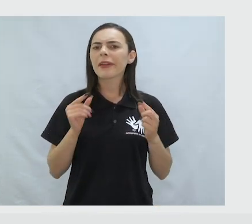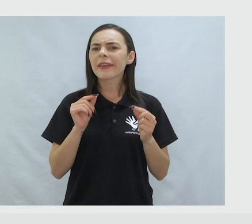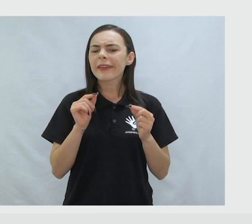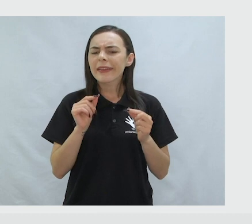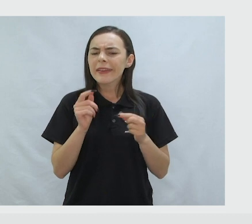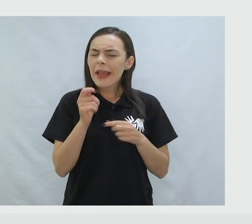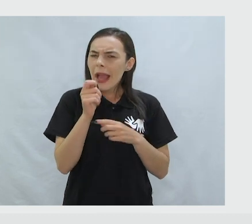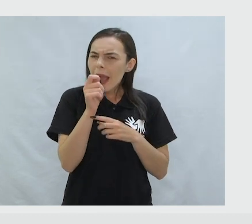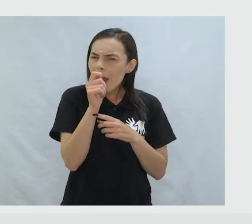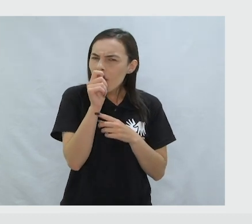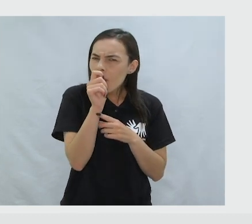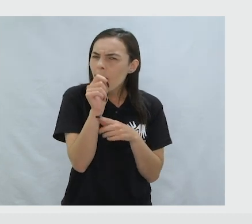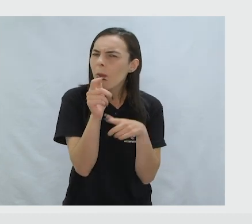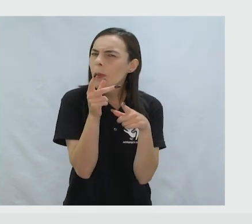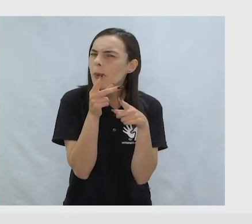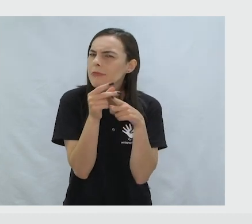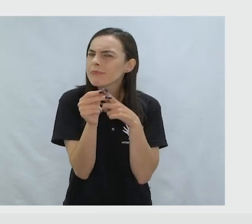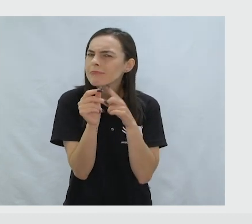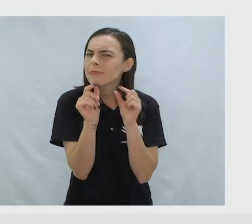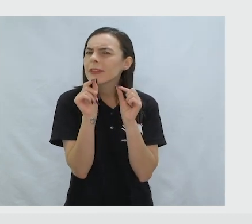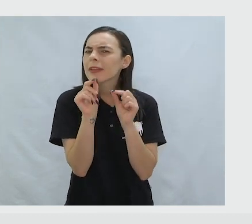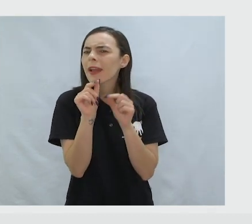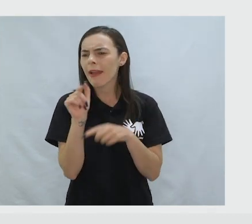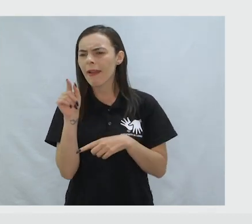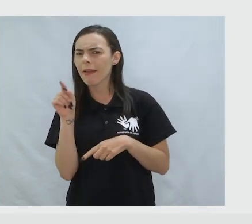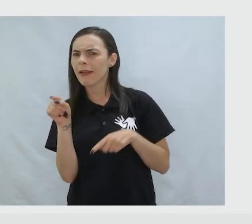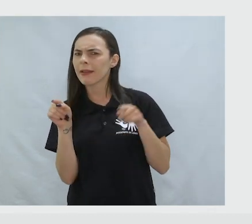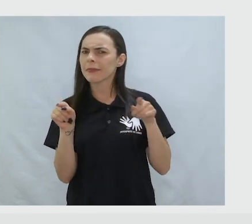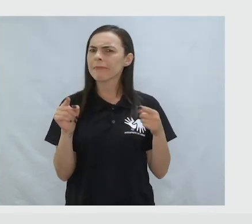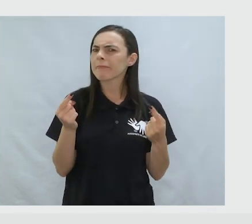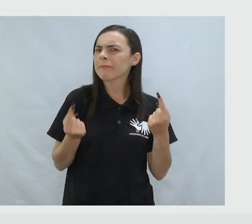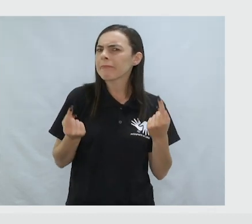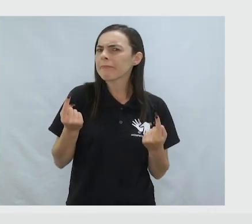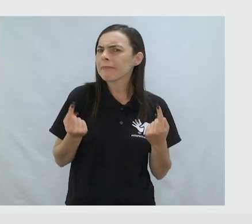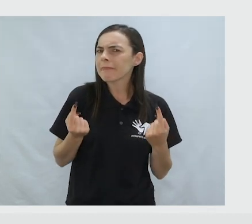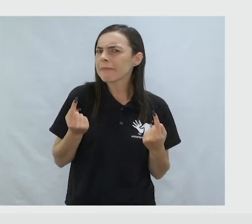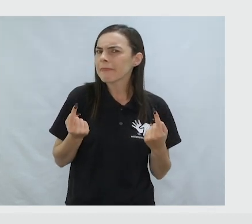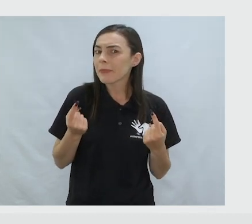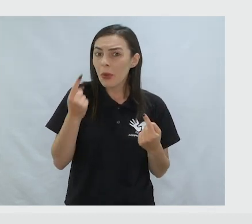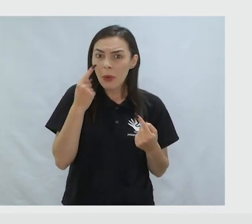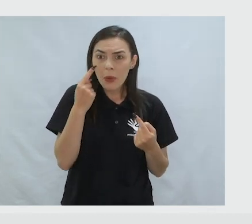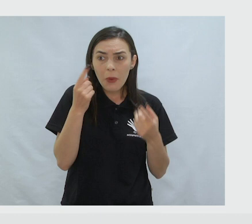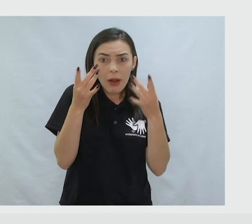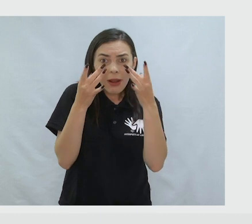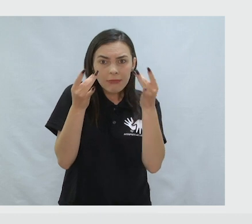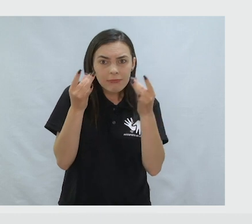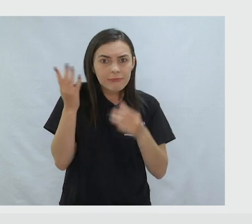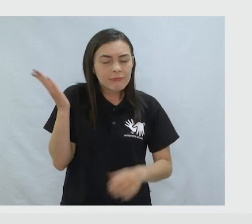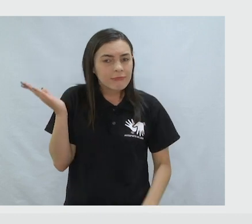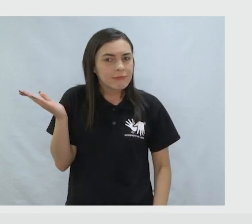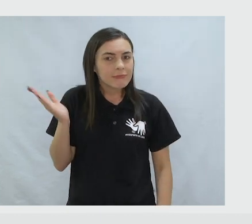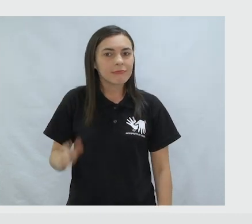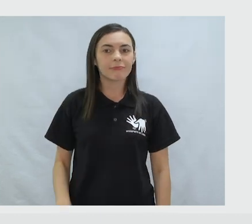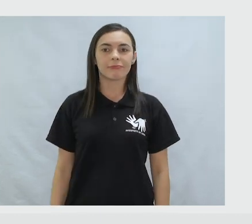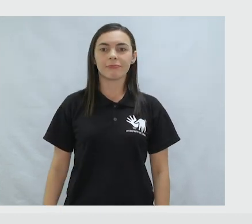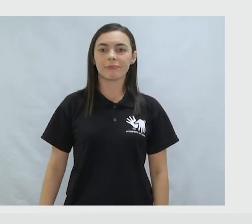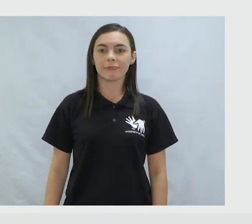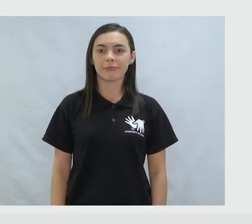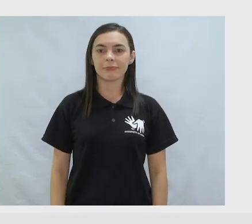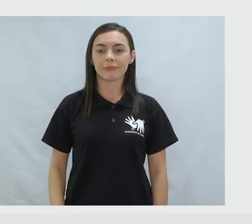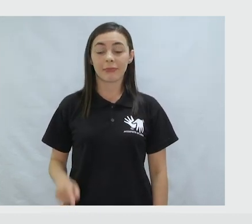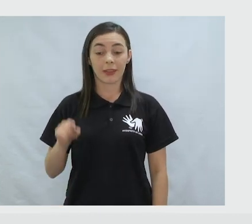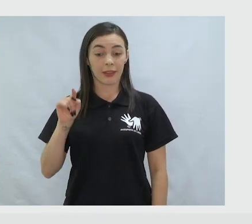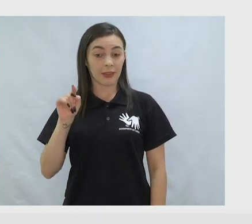tá perto de fazer a linha ali? A Isa ou o Max? Vão prestando atenção em casa. Olha